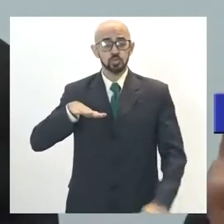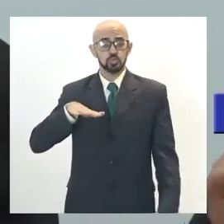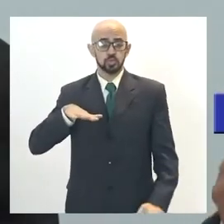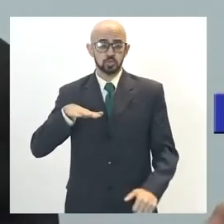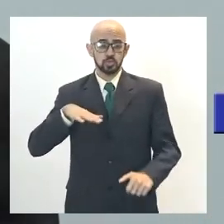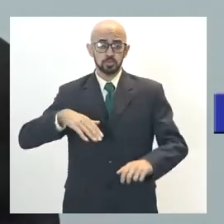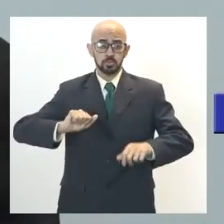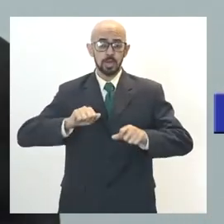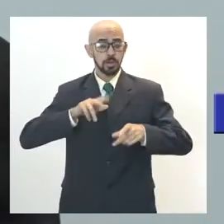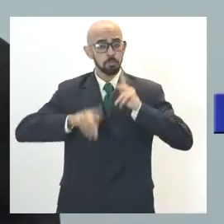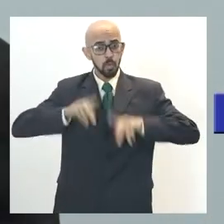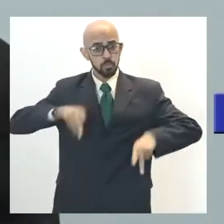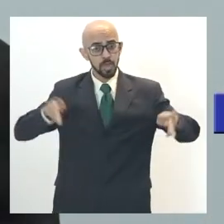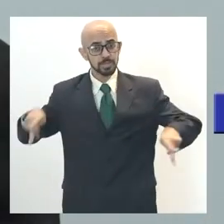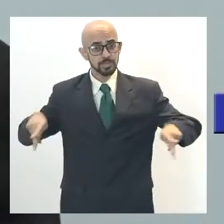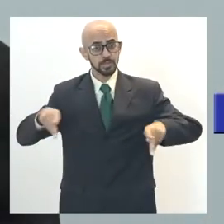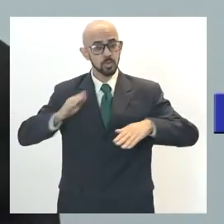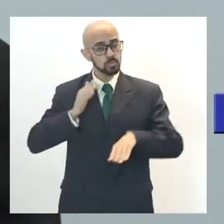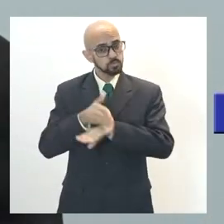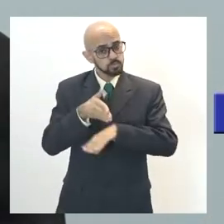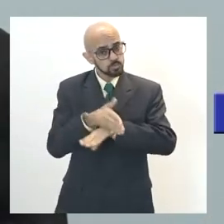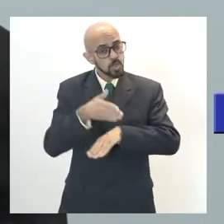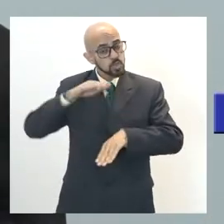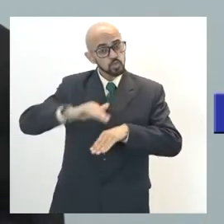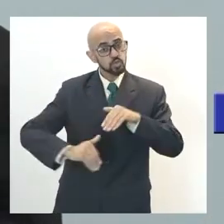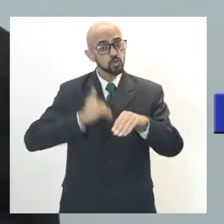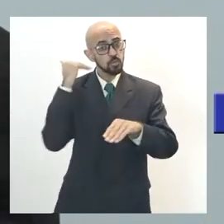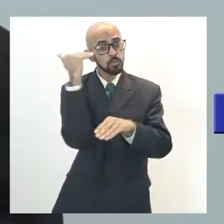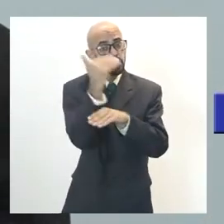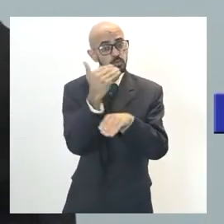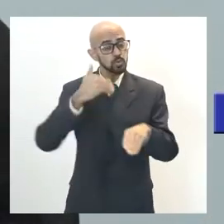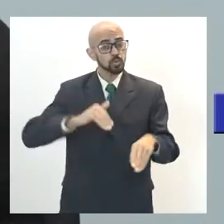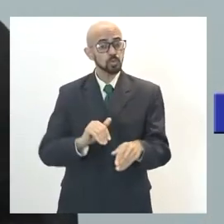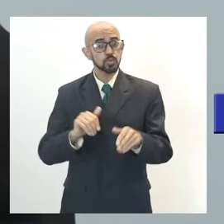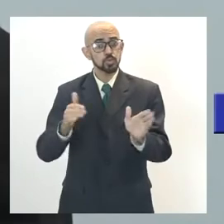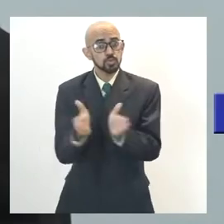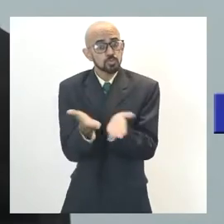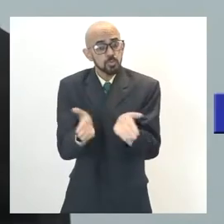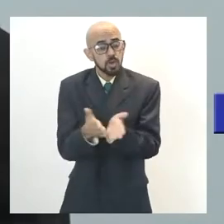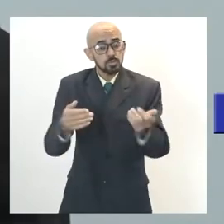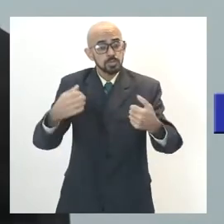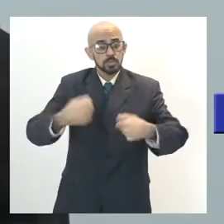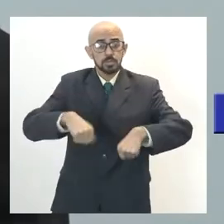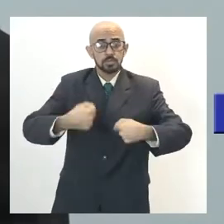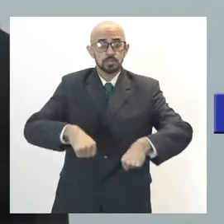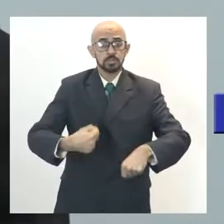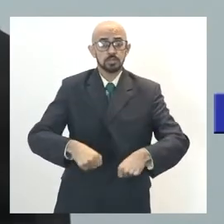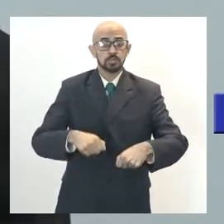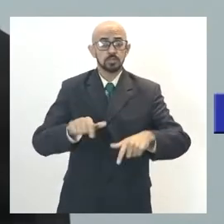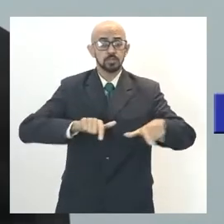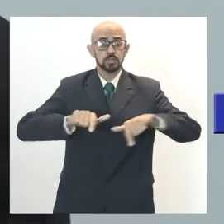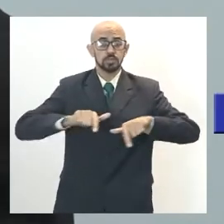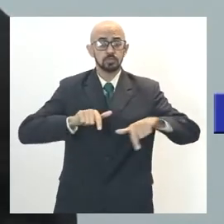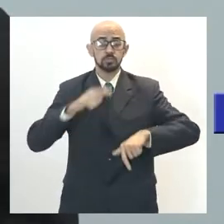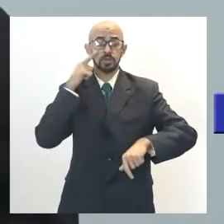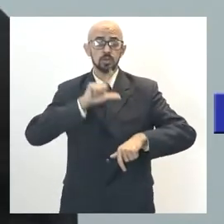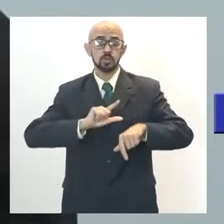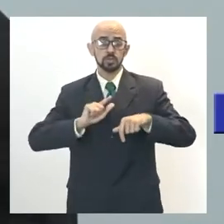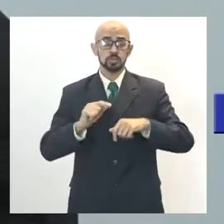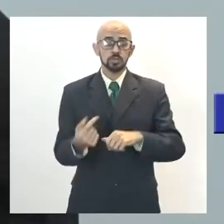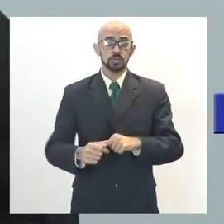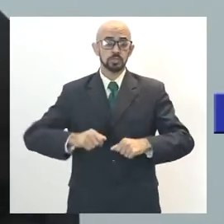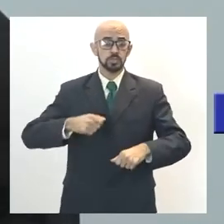alcance da população e sobretudo aqueles segmentos e dependem no cotidiano desses serviços para garantir as suas próprias